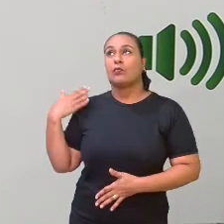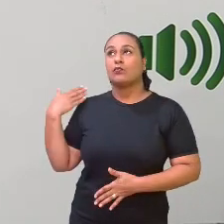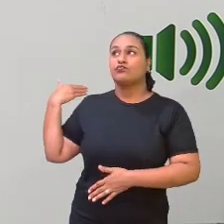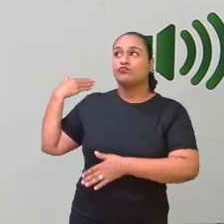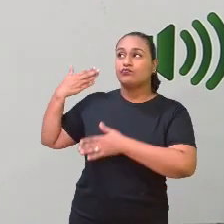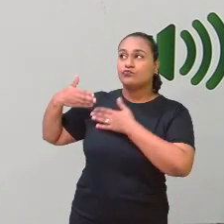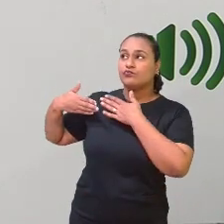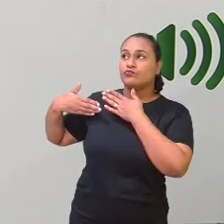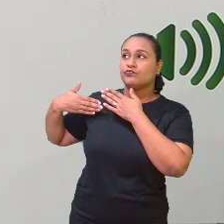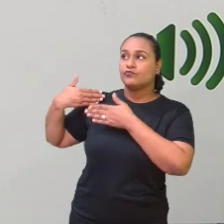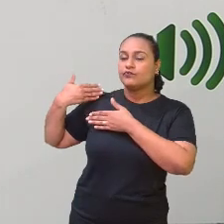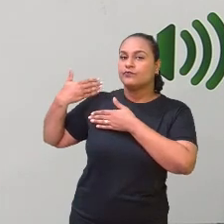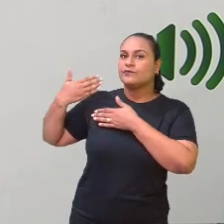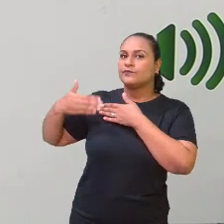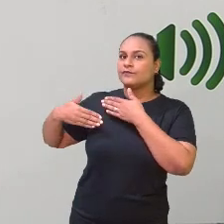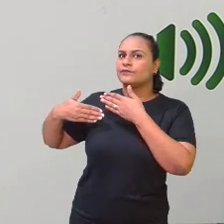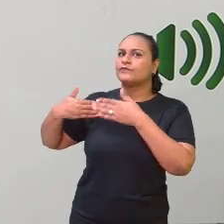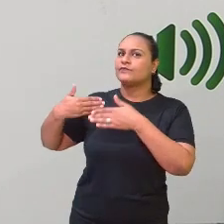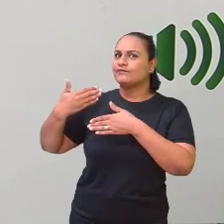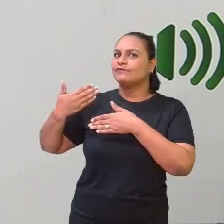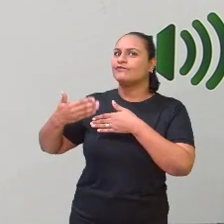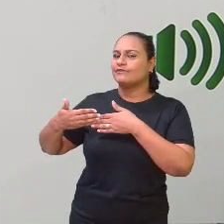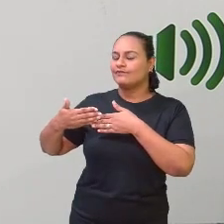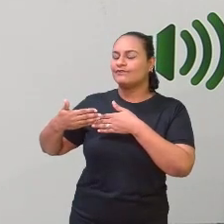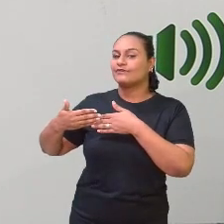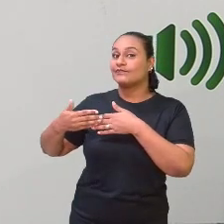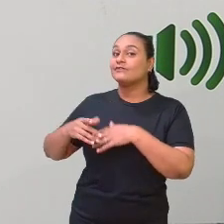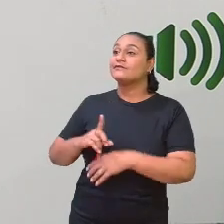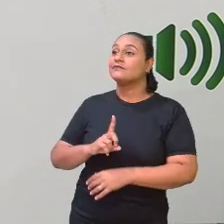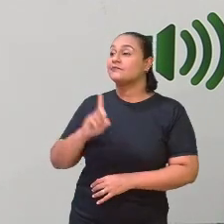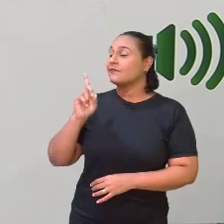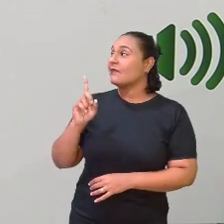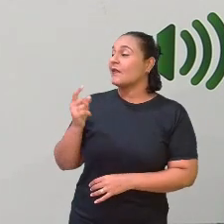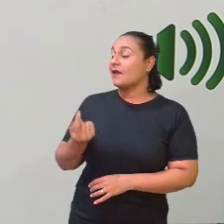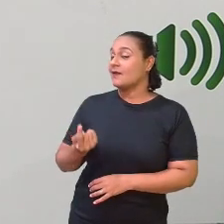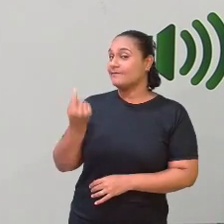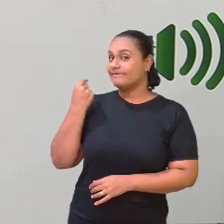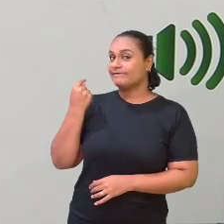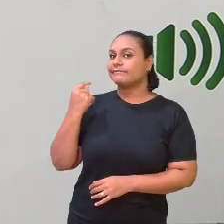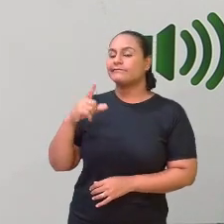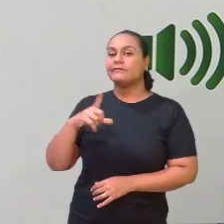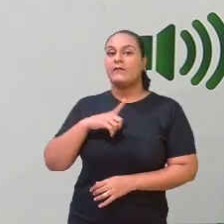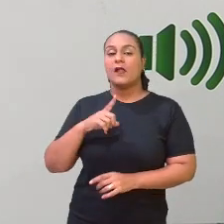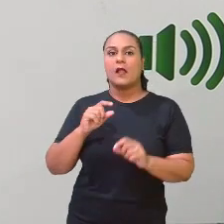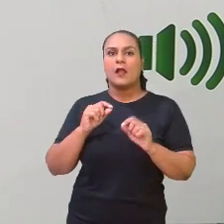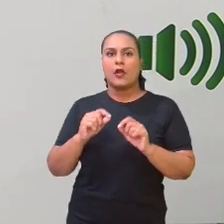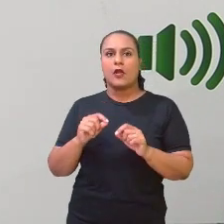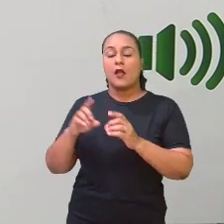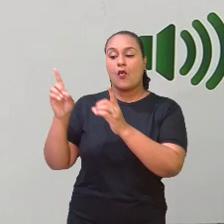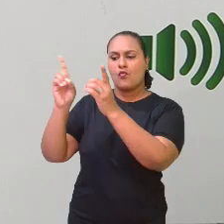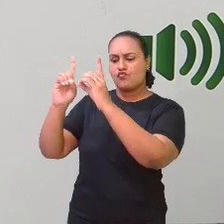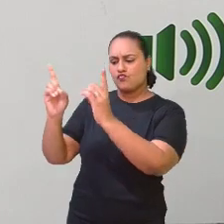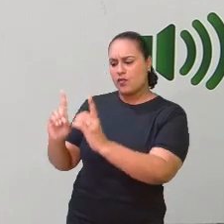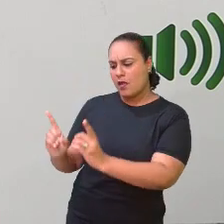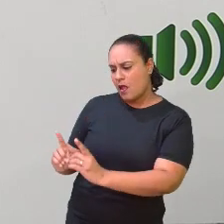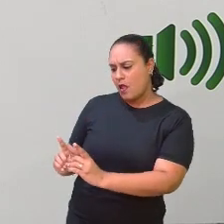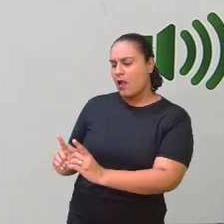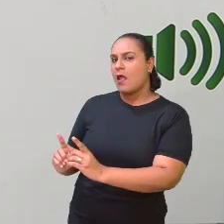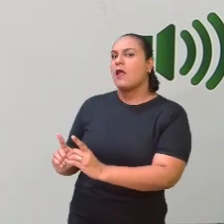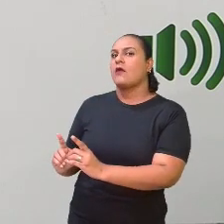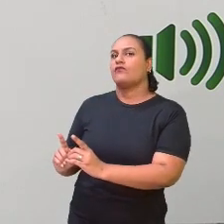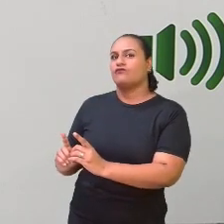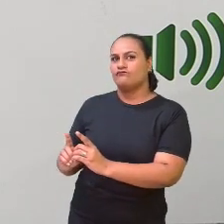ainda na época da pré-história, eles já tinham seus deuses, já tinham as